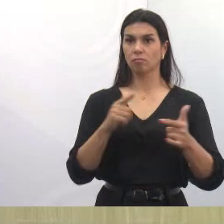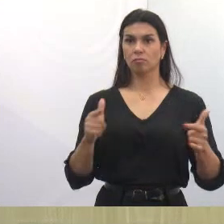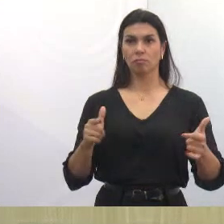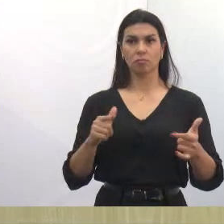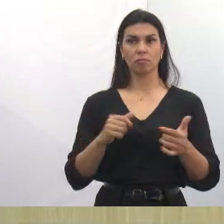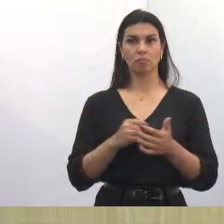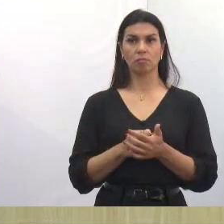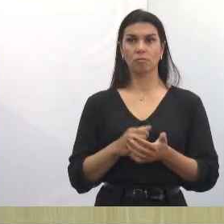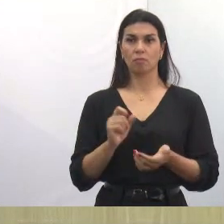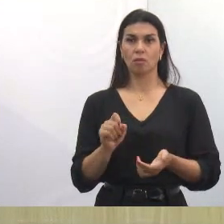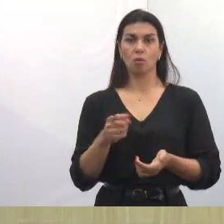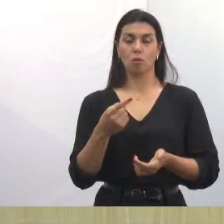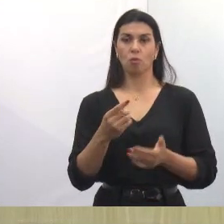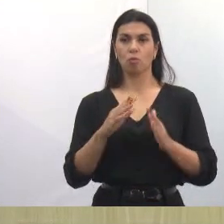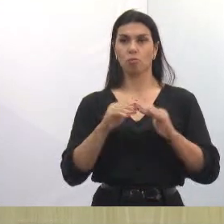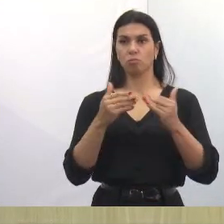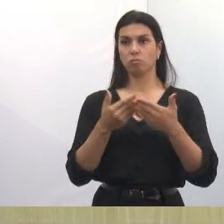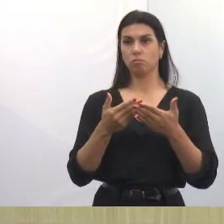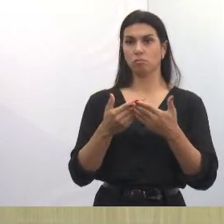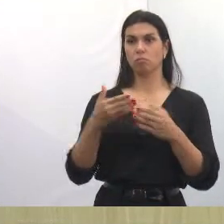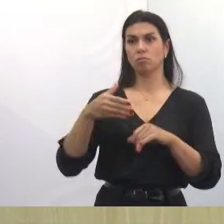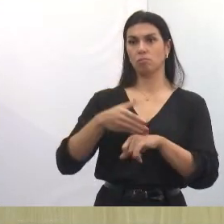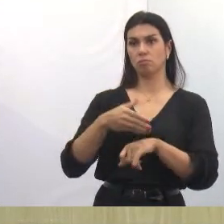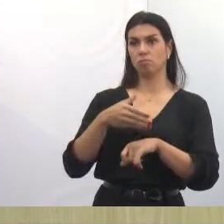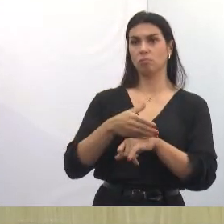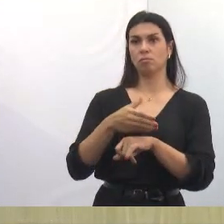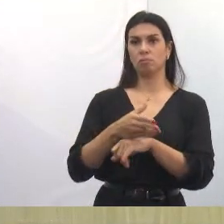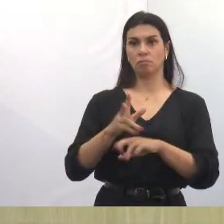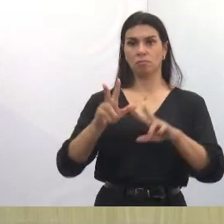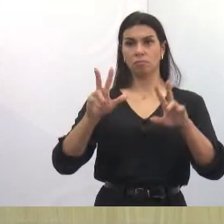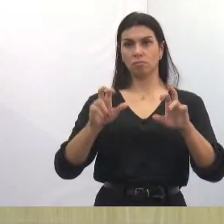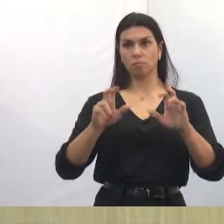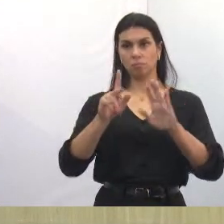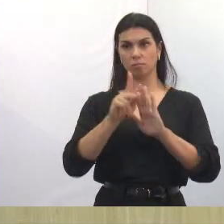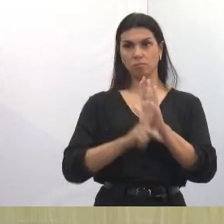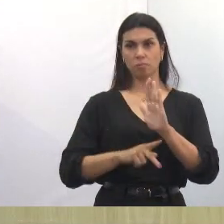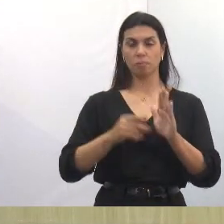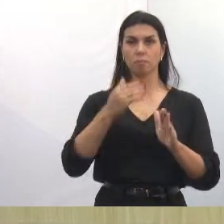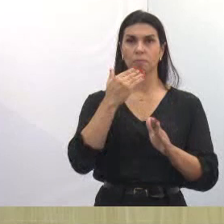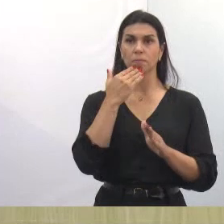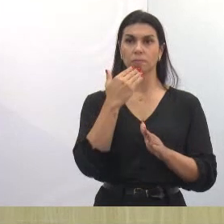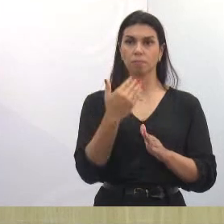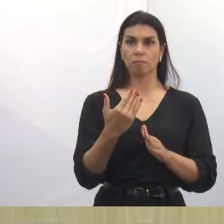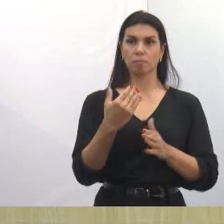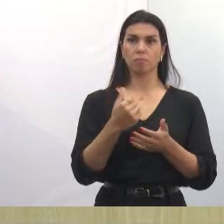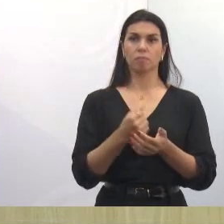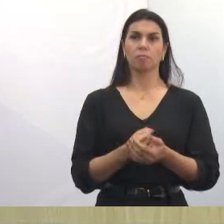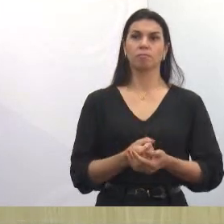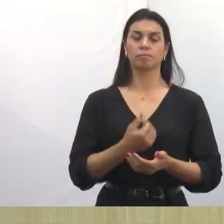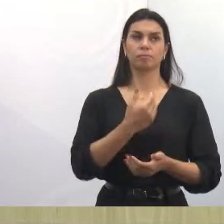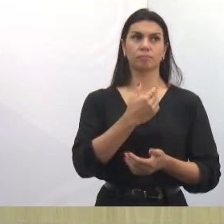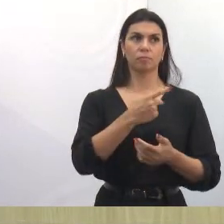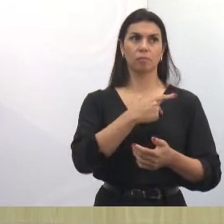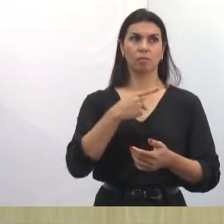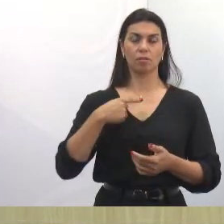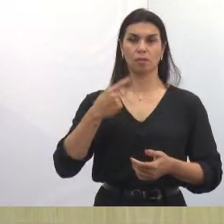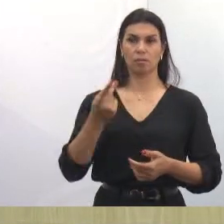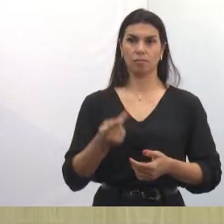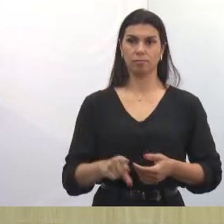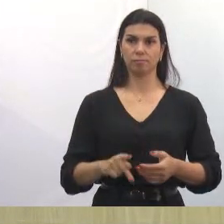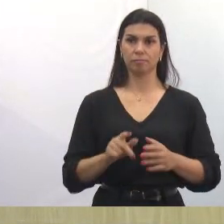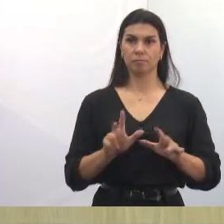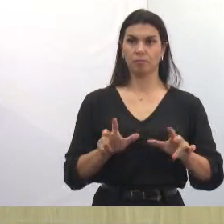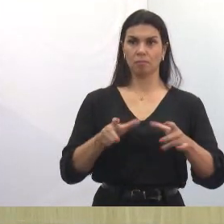ensino participando dessa iniciativa. Requeremos a qualidade de presidente da casa,